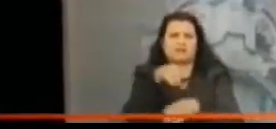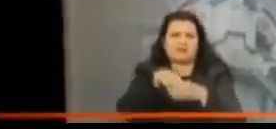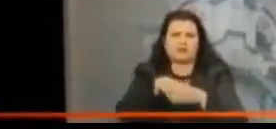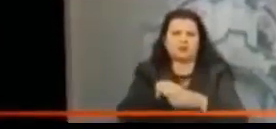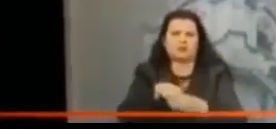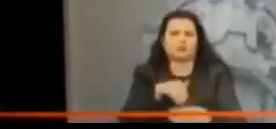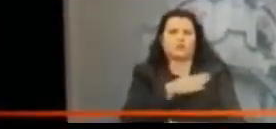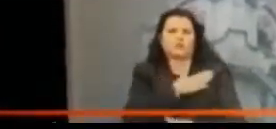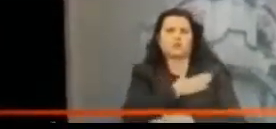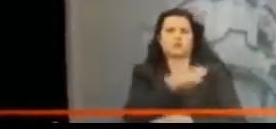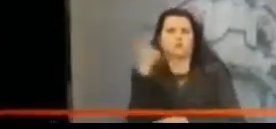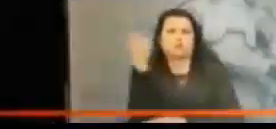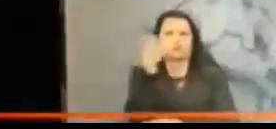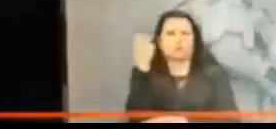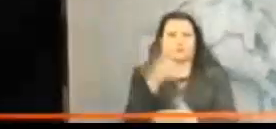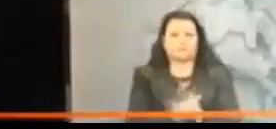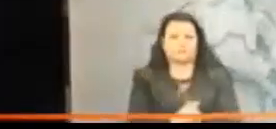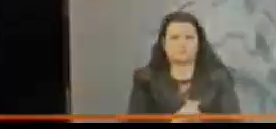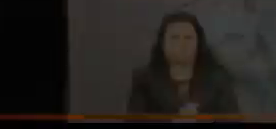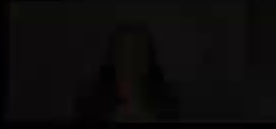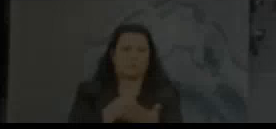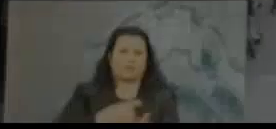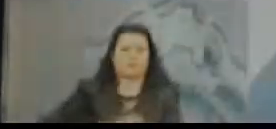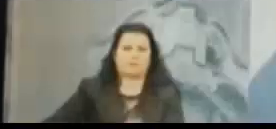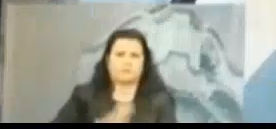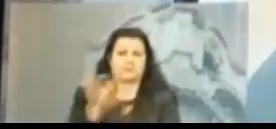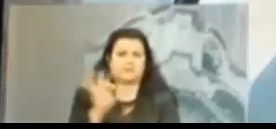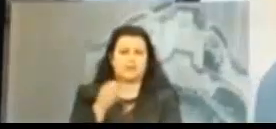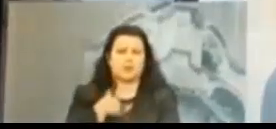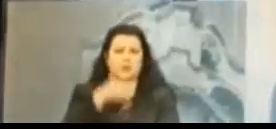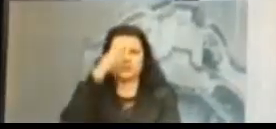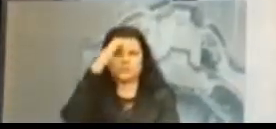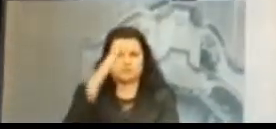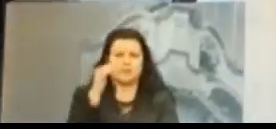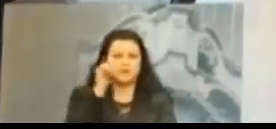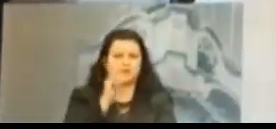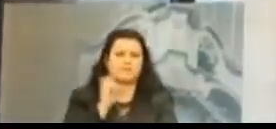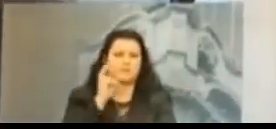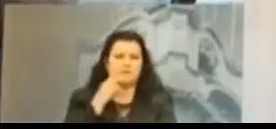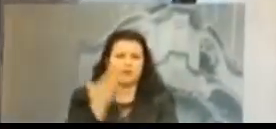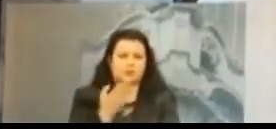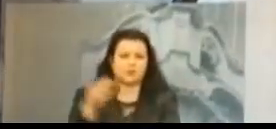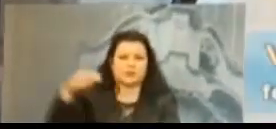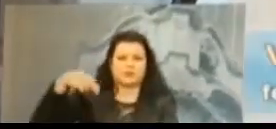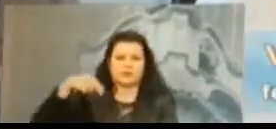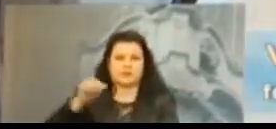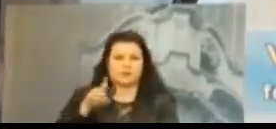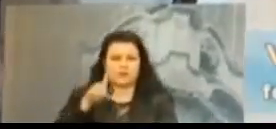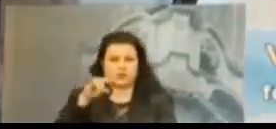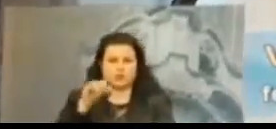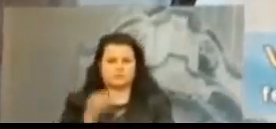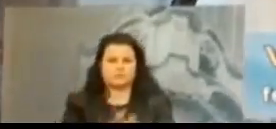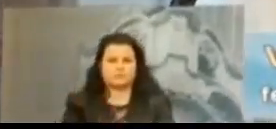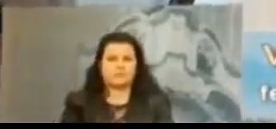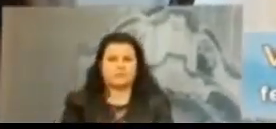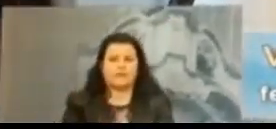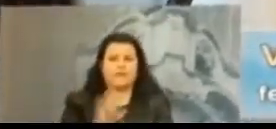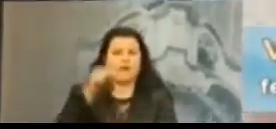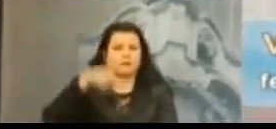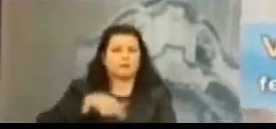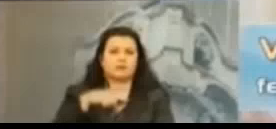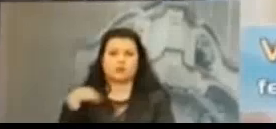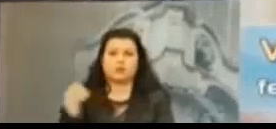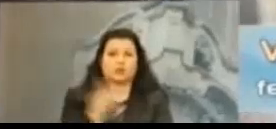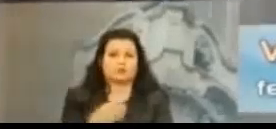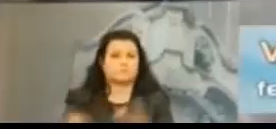Sul. Fica o registro, vereador. Profundamente a vereadora comandante Nádia, aqui nós estamos